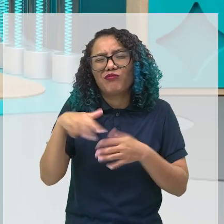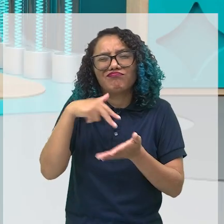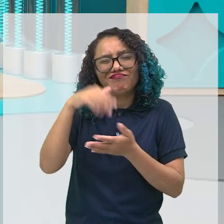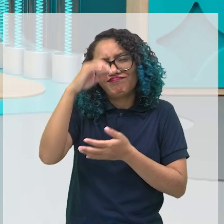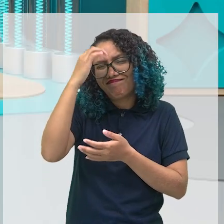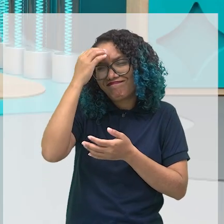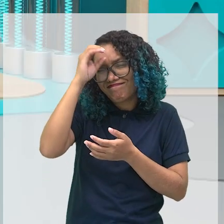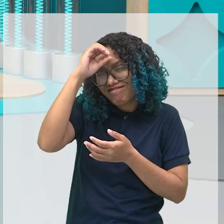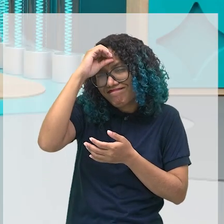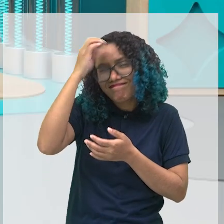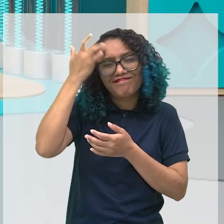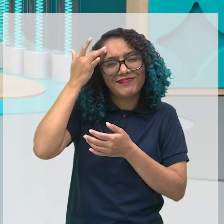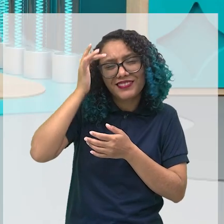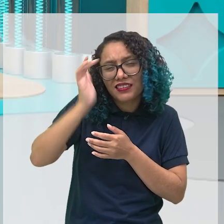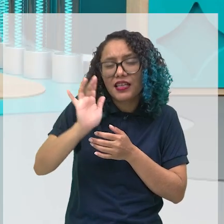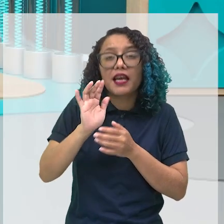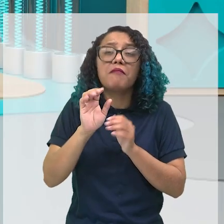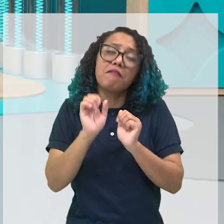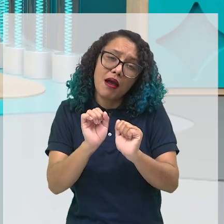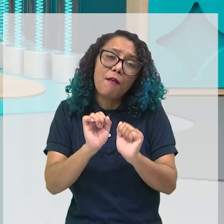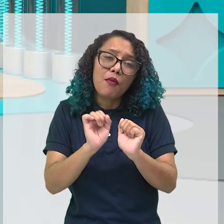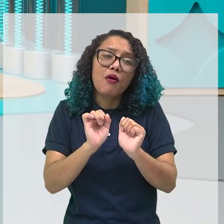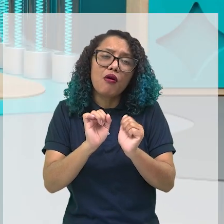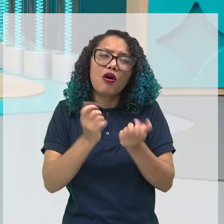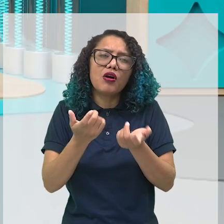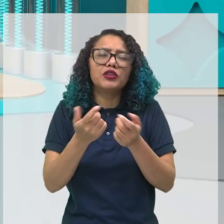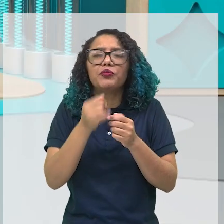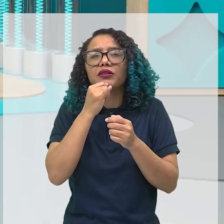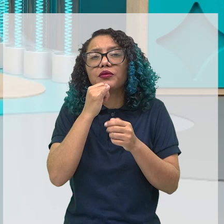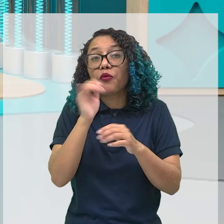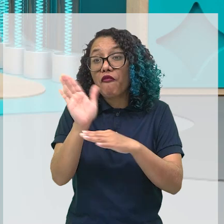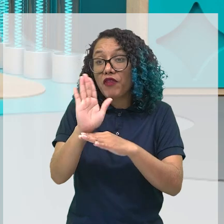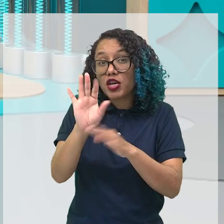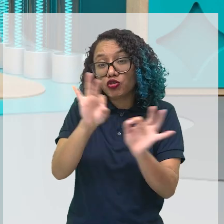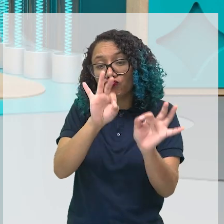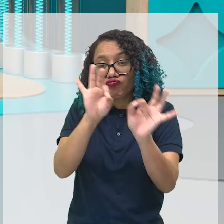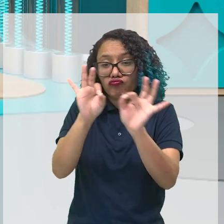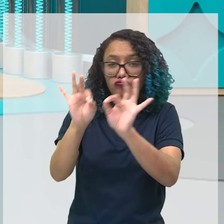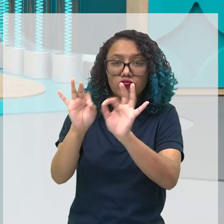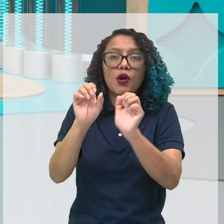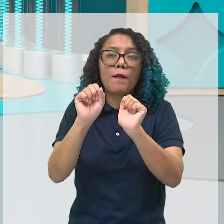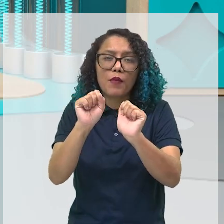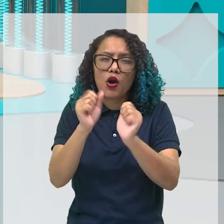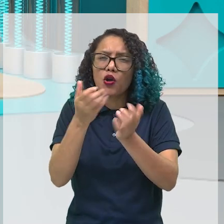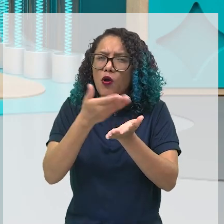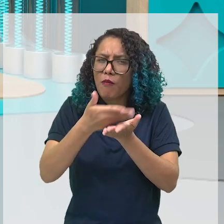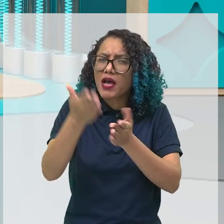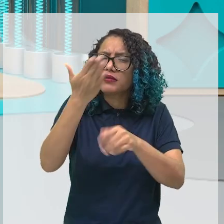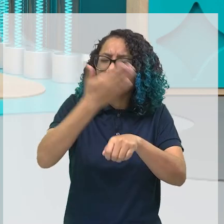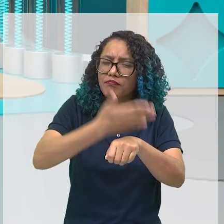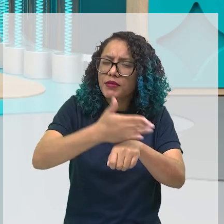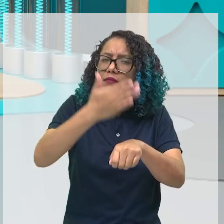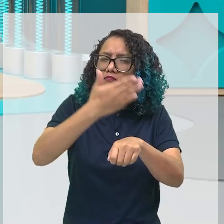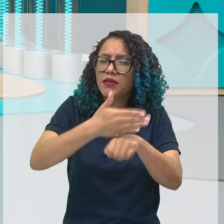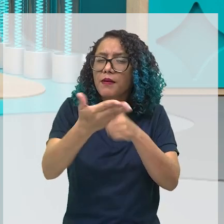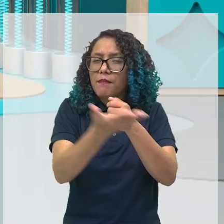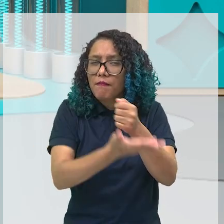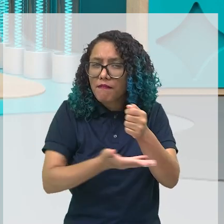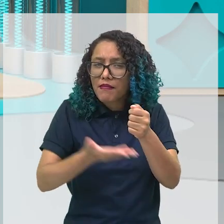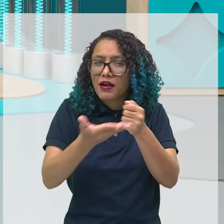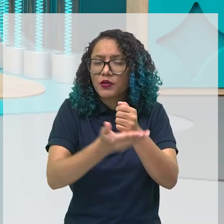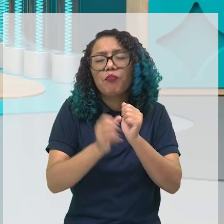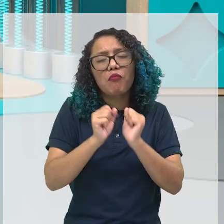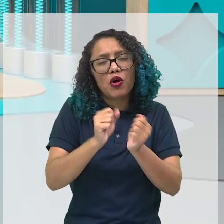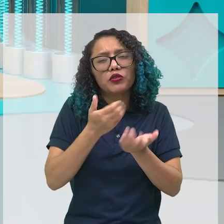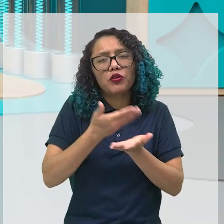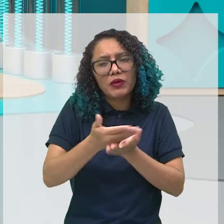você investir, assistir alguns vídeos, começar como um iniciante, iniciar ali com seus passitos na frente do espelho, daqui